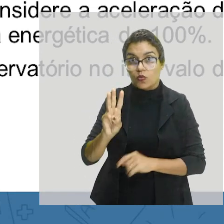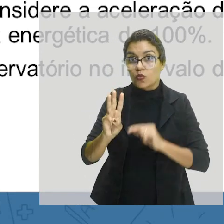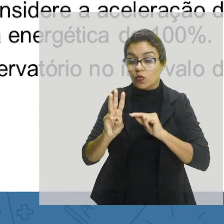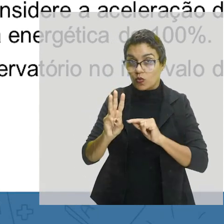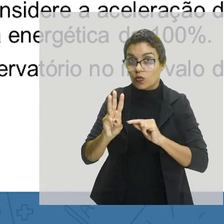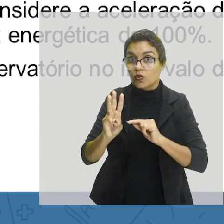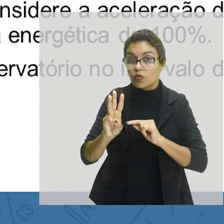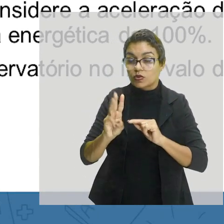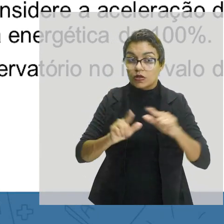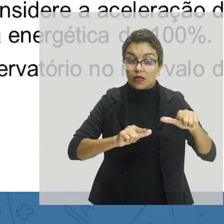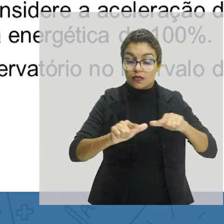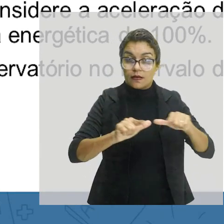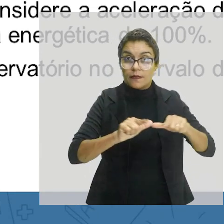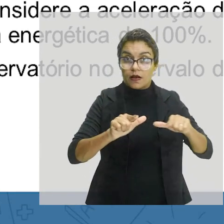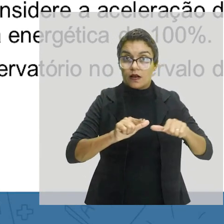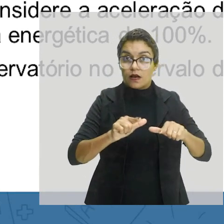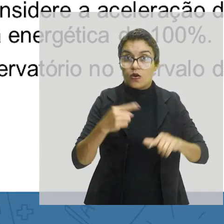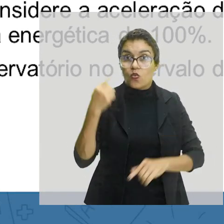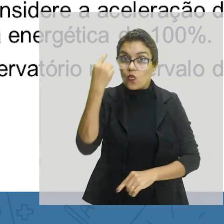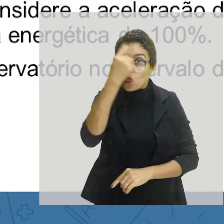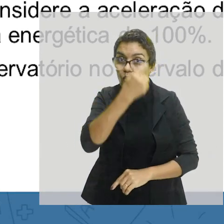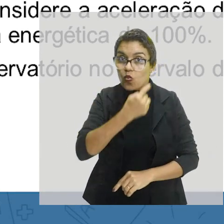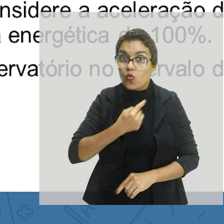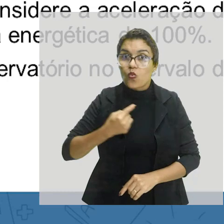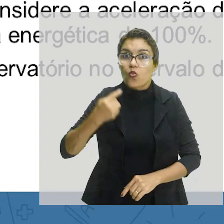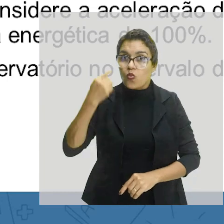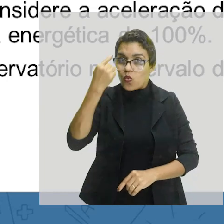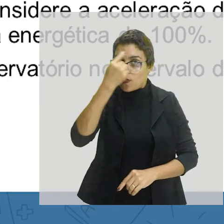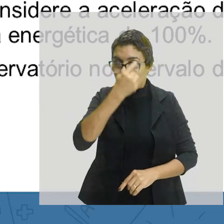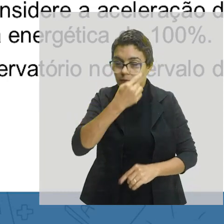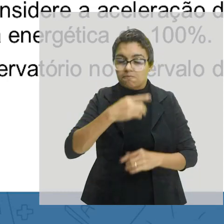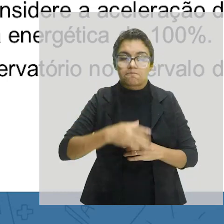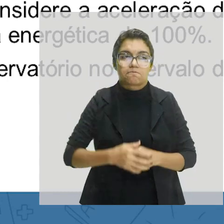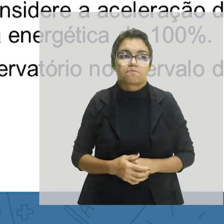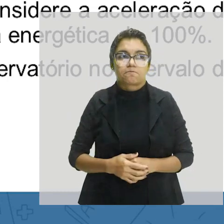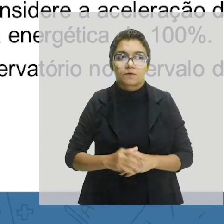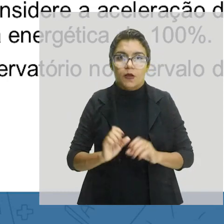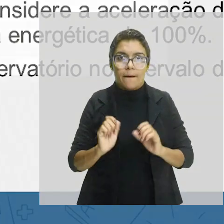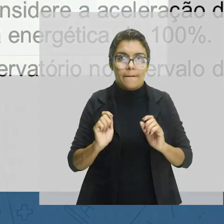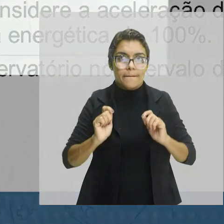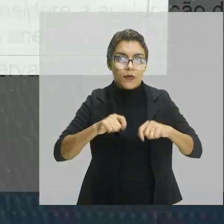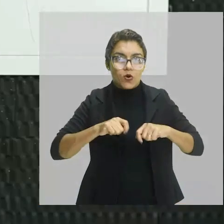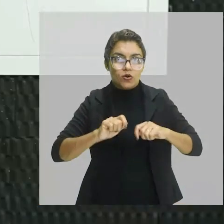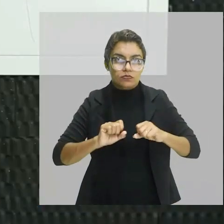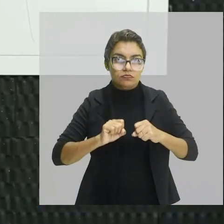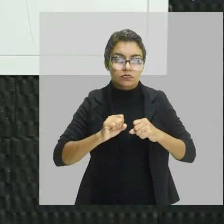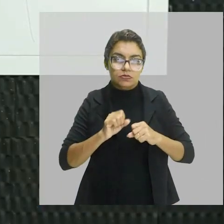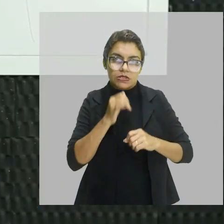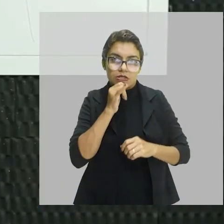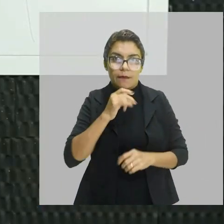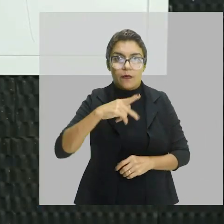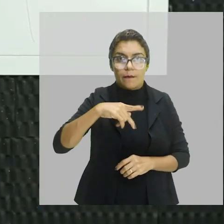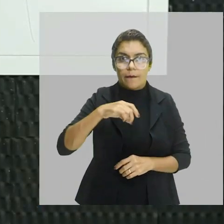trabalhando durante 1 hora, né? 1 hora, olha só. Potência